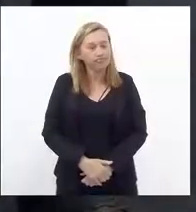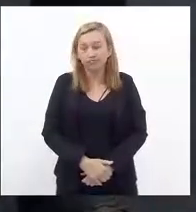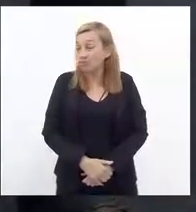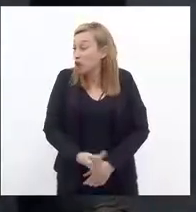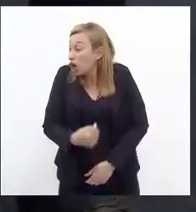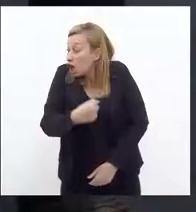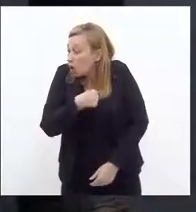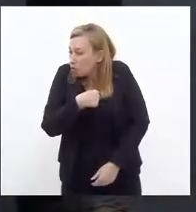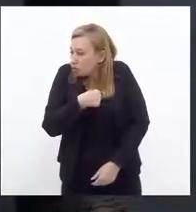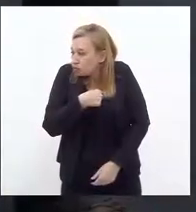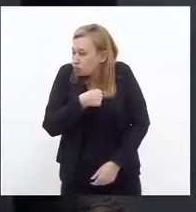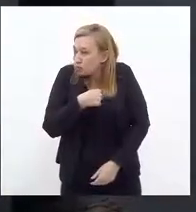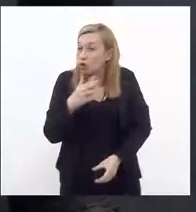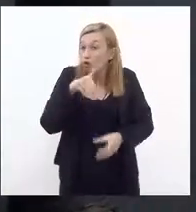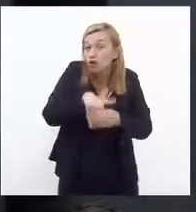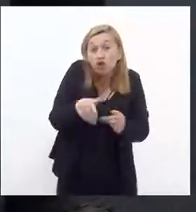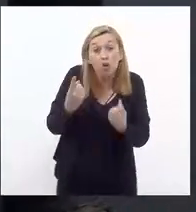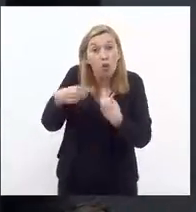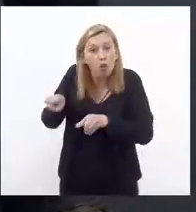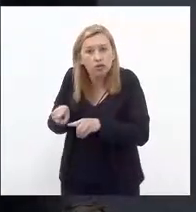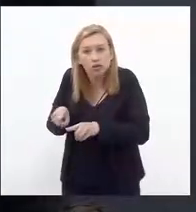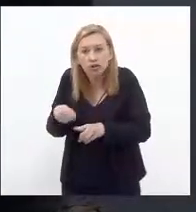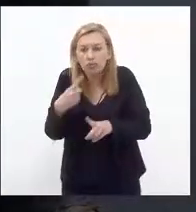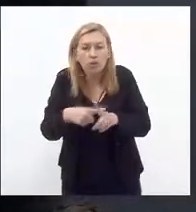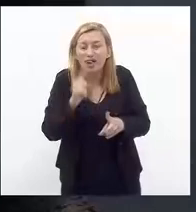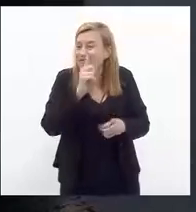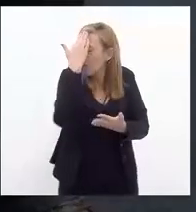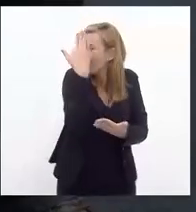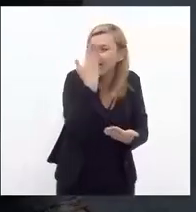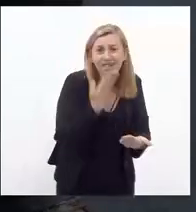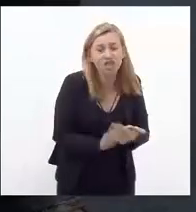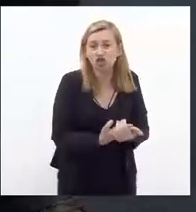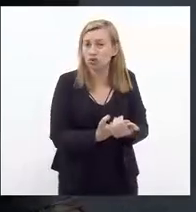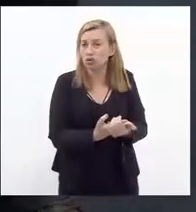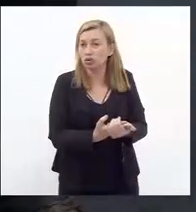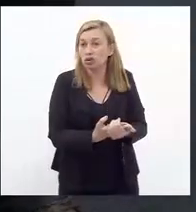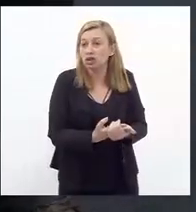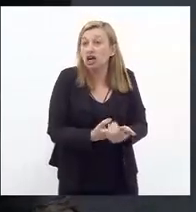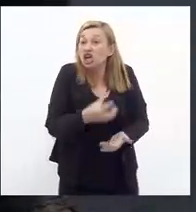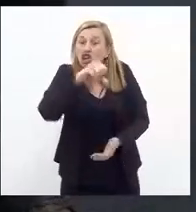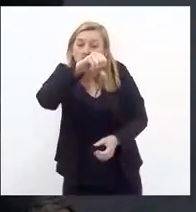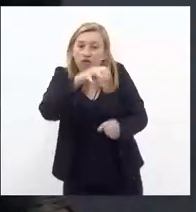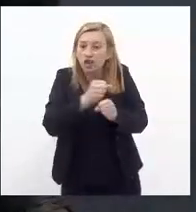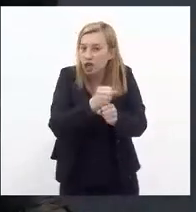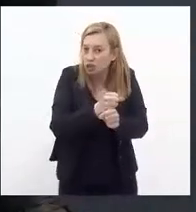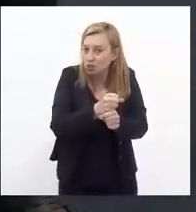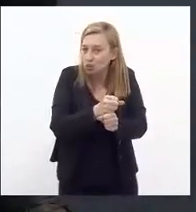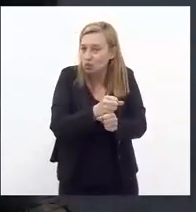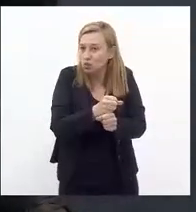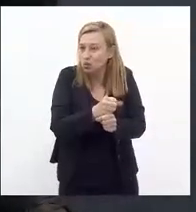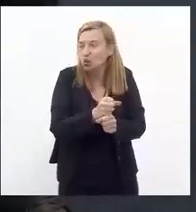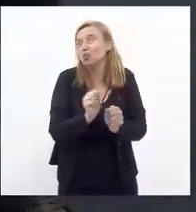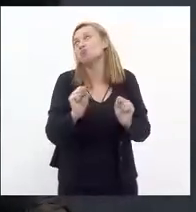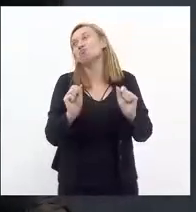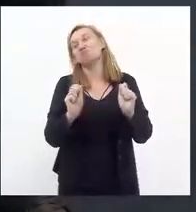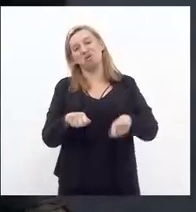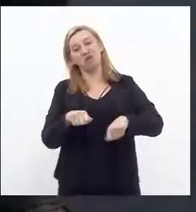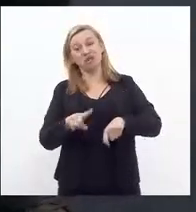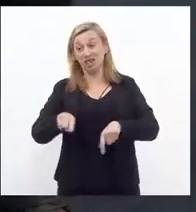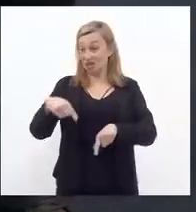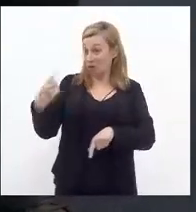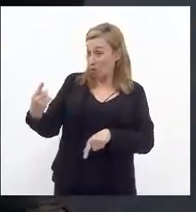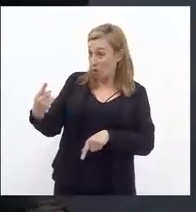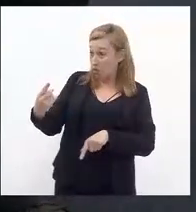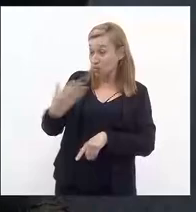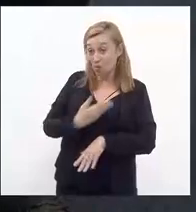e eu voltei contra porque não acredito que daqui a 9 anos possa ter um